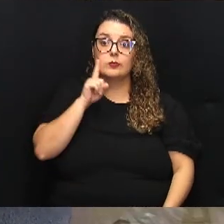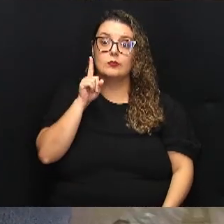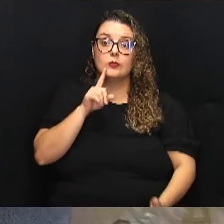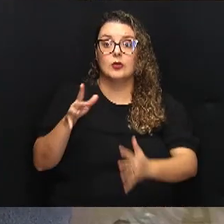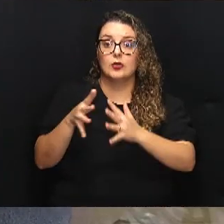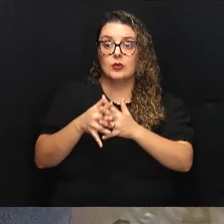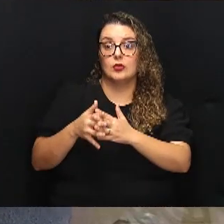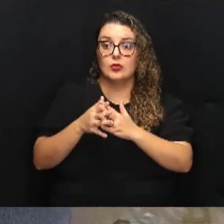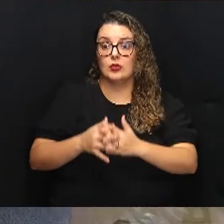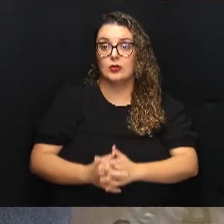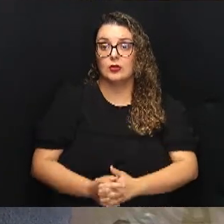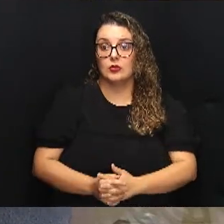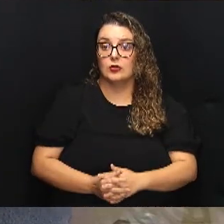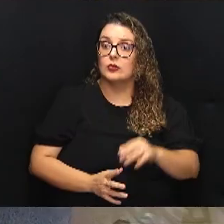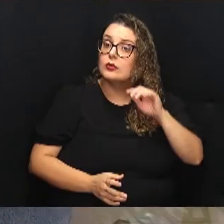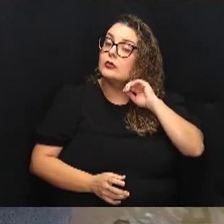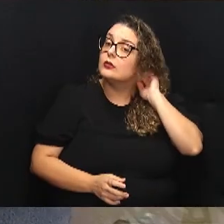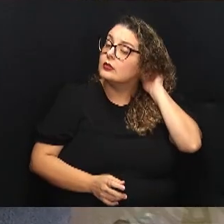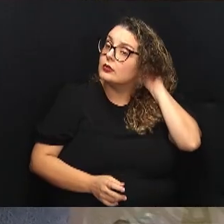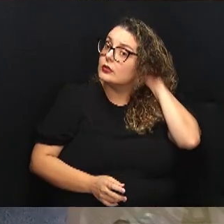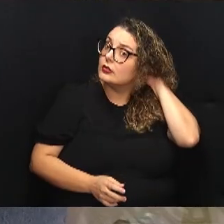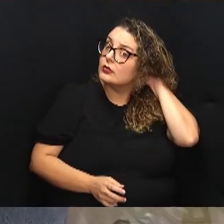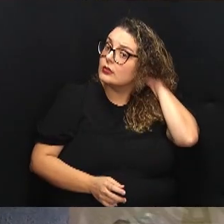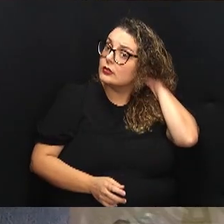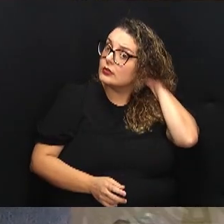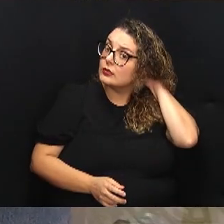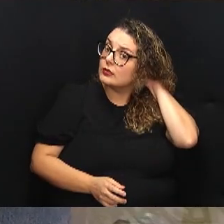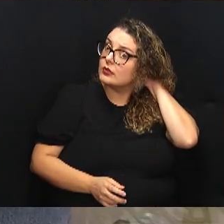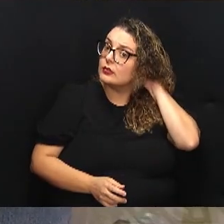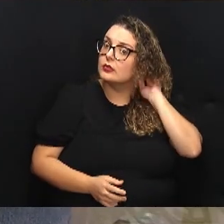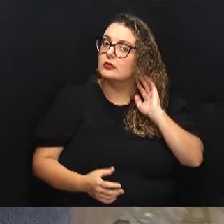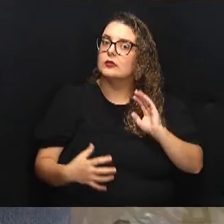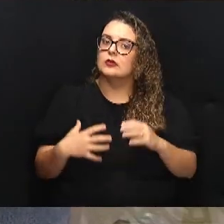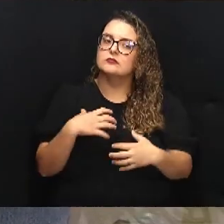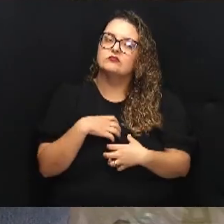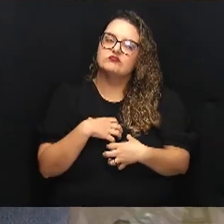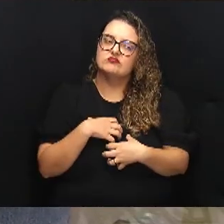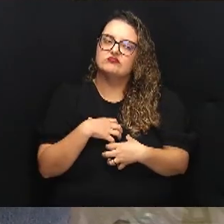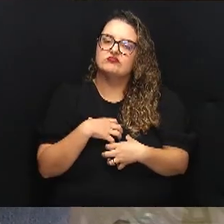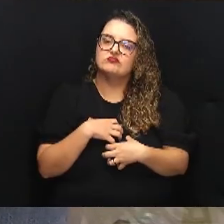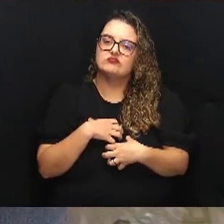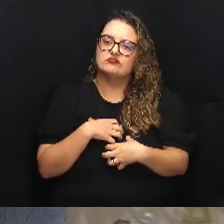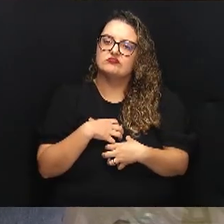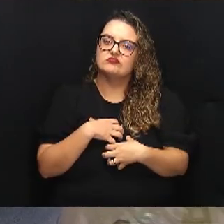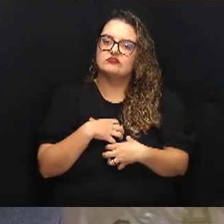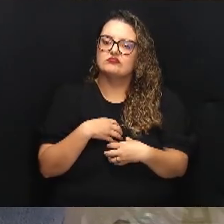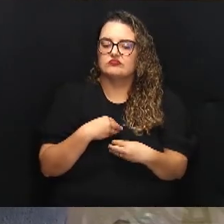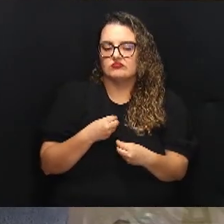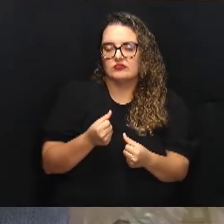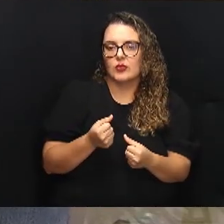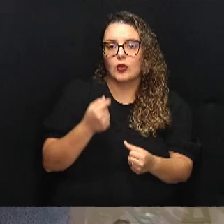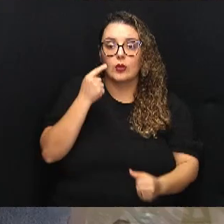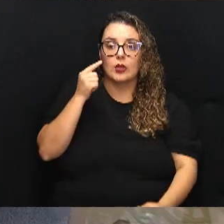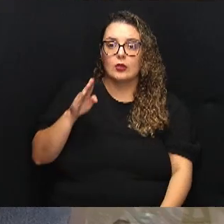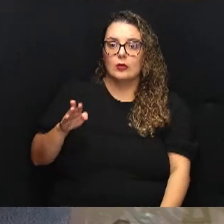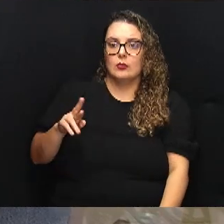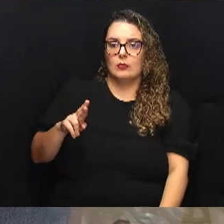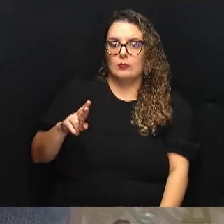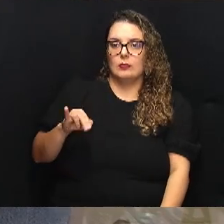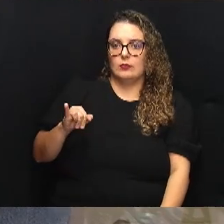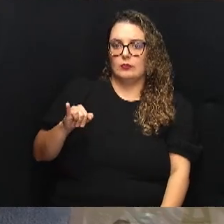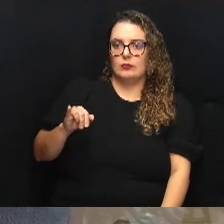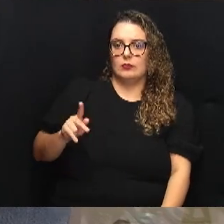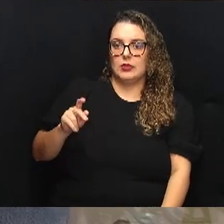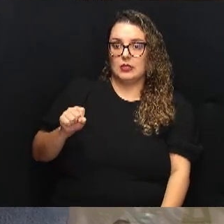ficaram muito machucados com a ideia do BRICS ter uma moeda